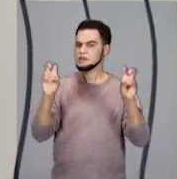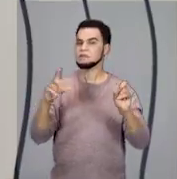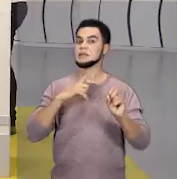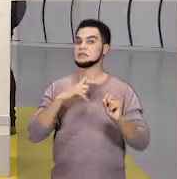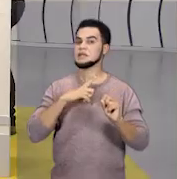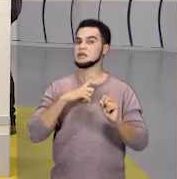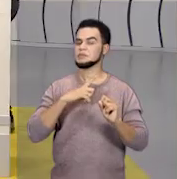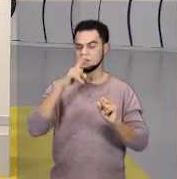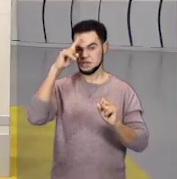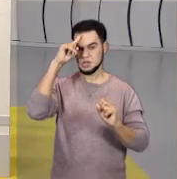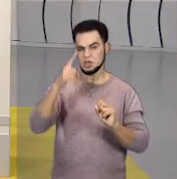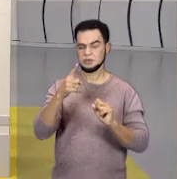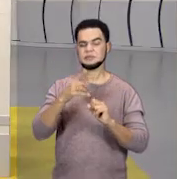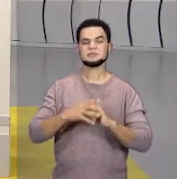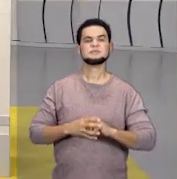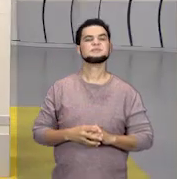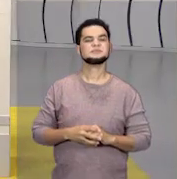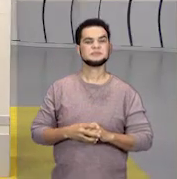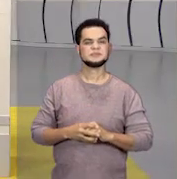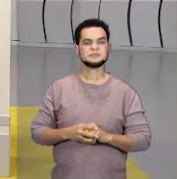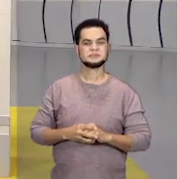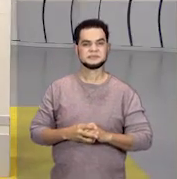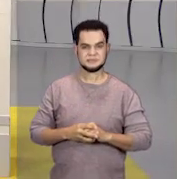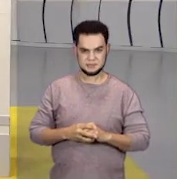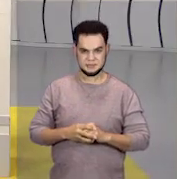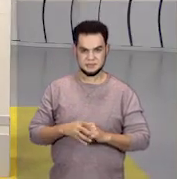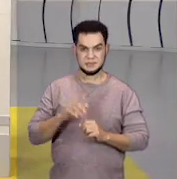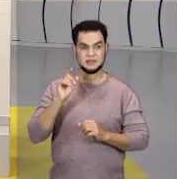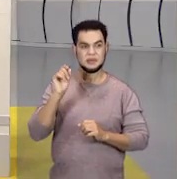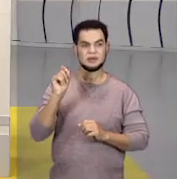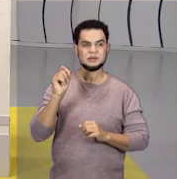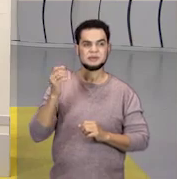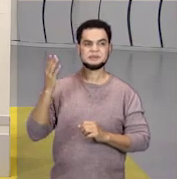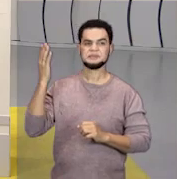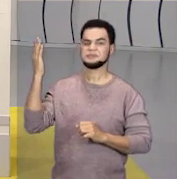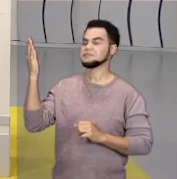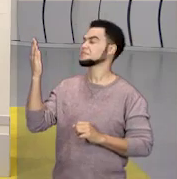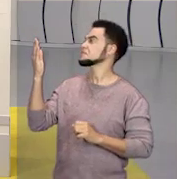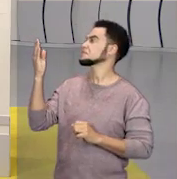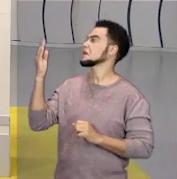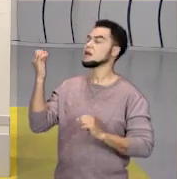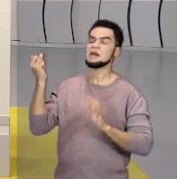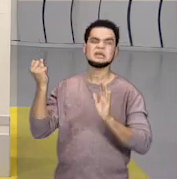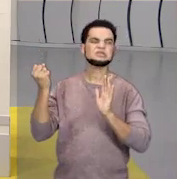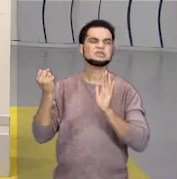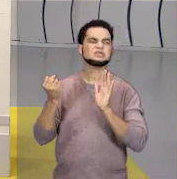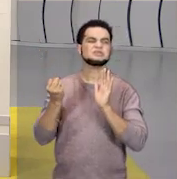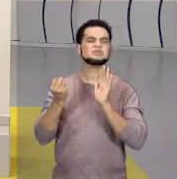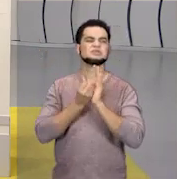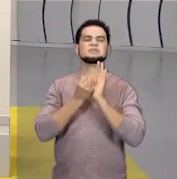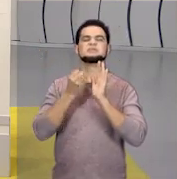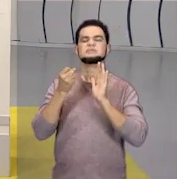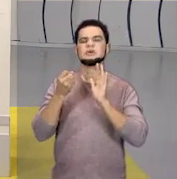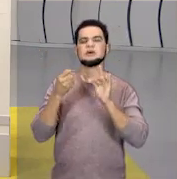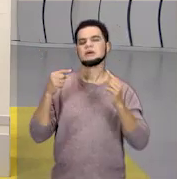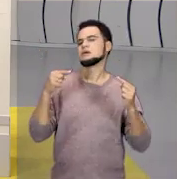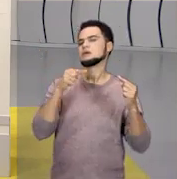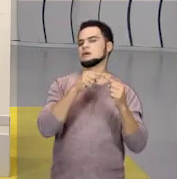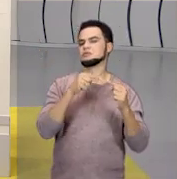comando. O comando, então, é o estigma associado a alguma coisa. E estigma é